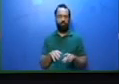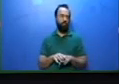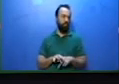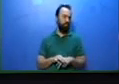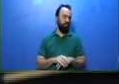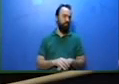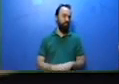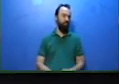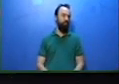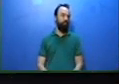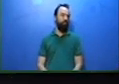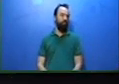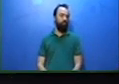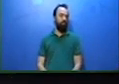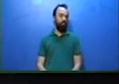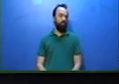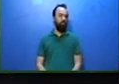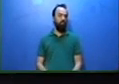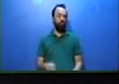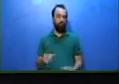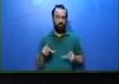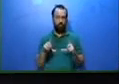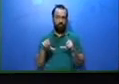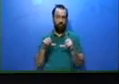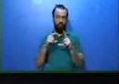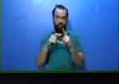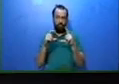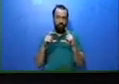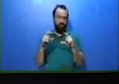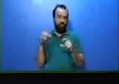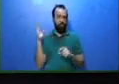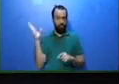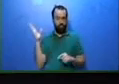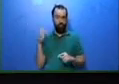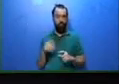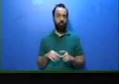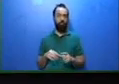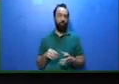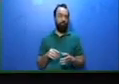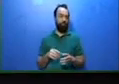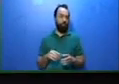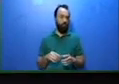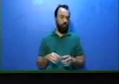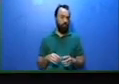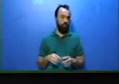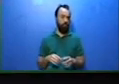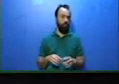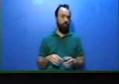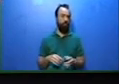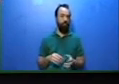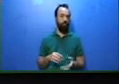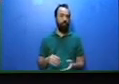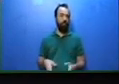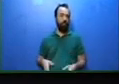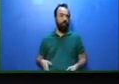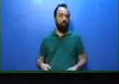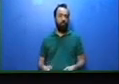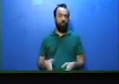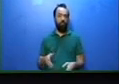né? Essa tirinha do Pedro, aqui está o Pedro C, que é Pedro Cobiaco, nasceu em